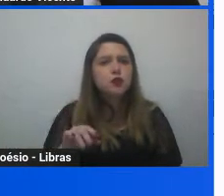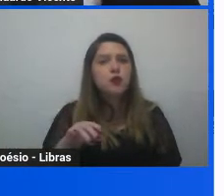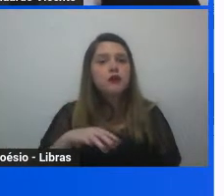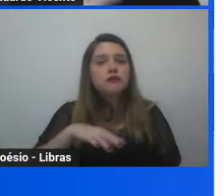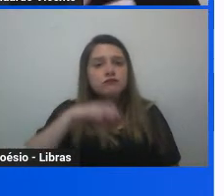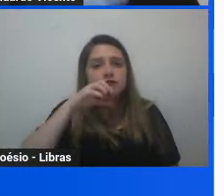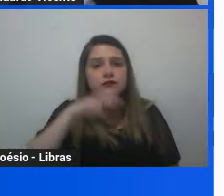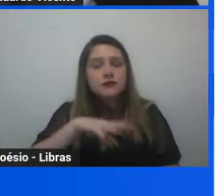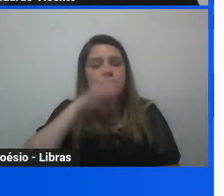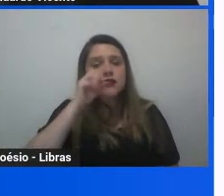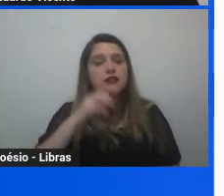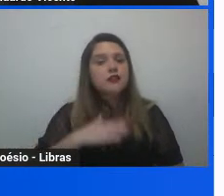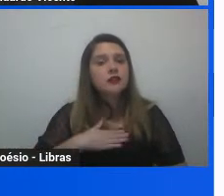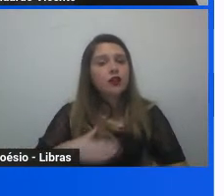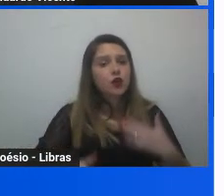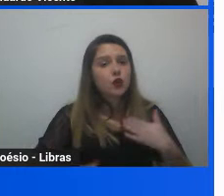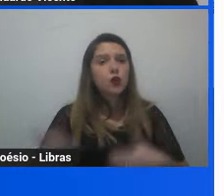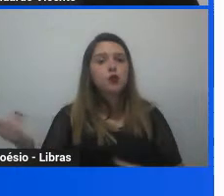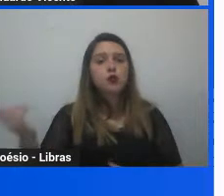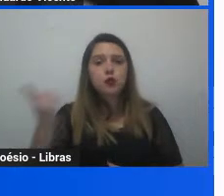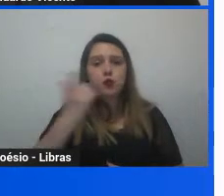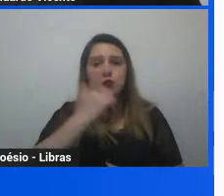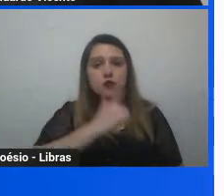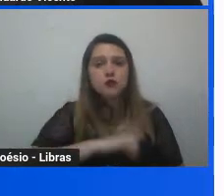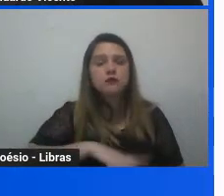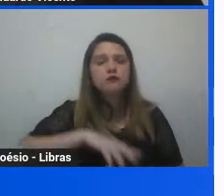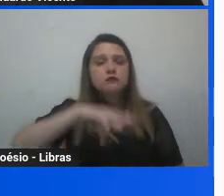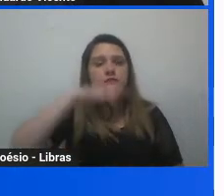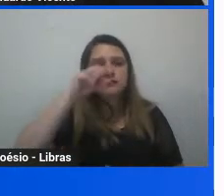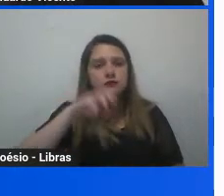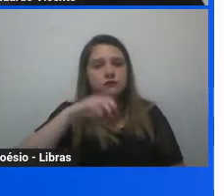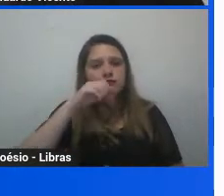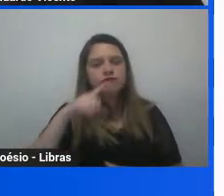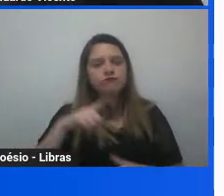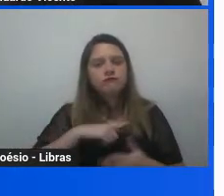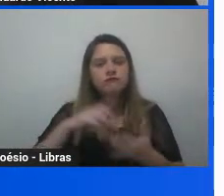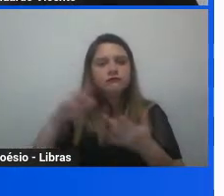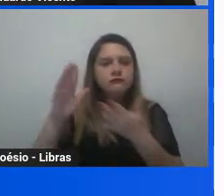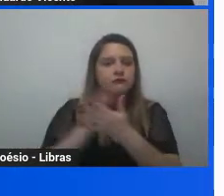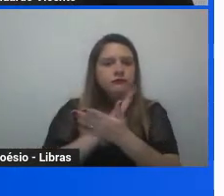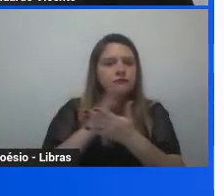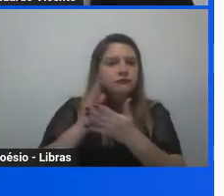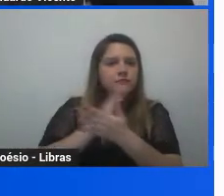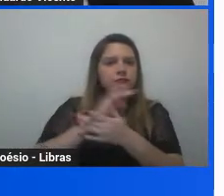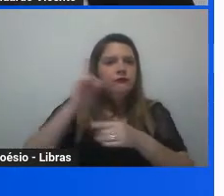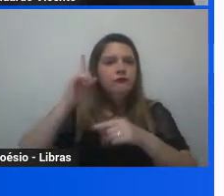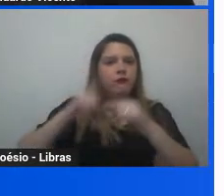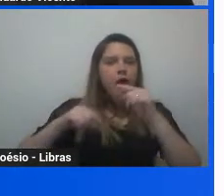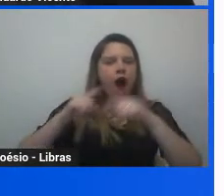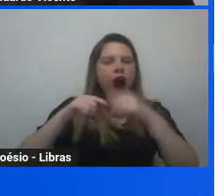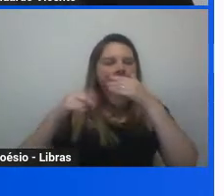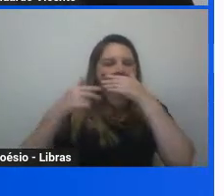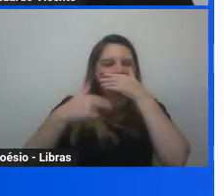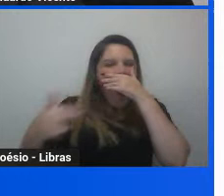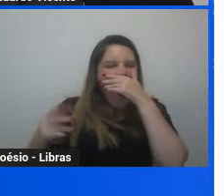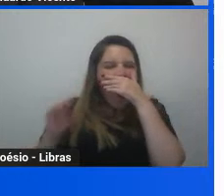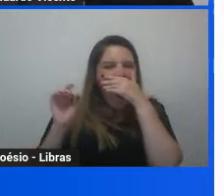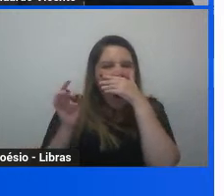Então eu consigo respirar. Mas se eu tenho algum objeto, eu paro, eu deixo de respirar.